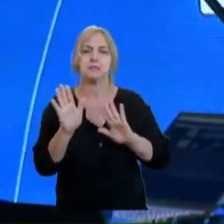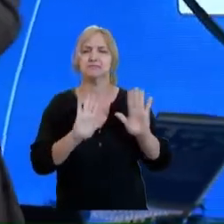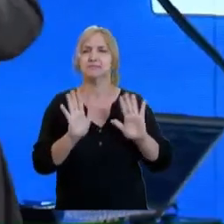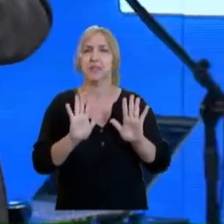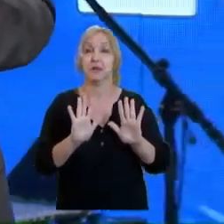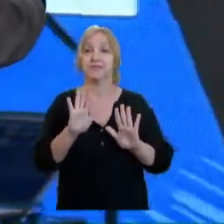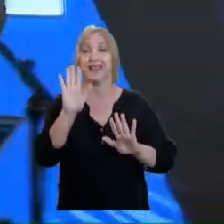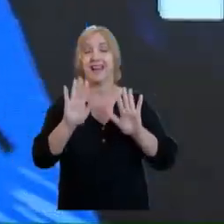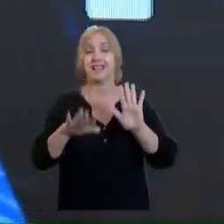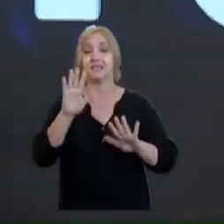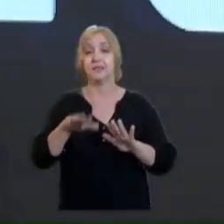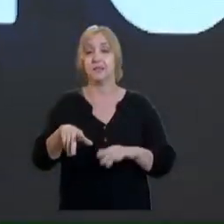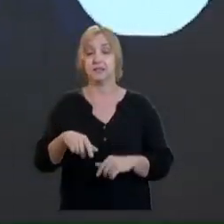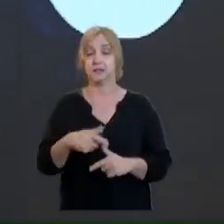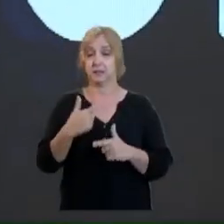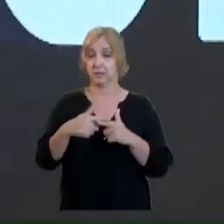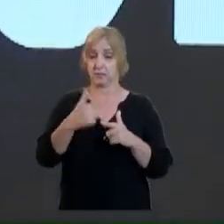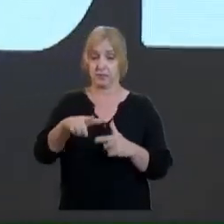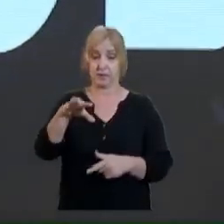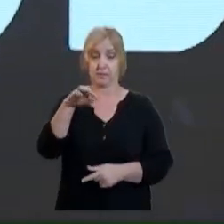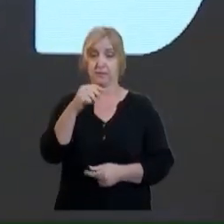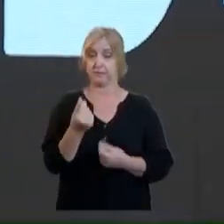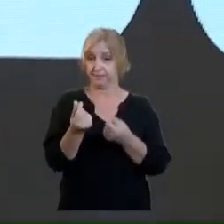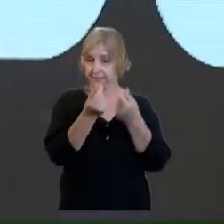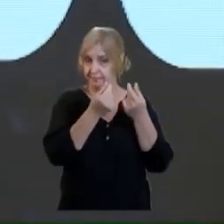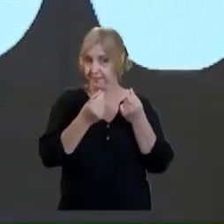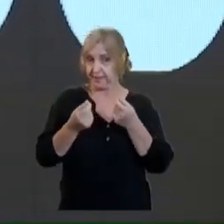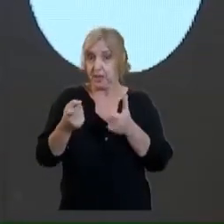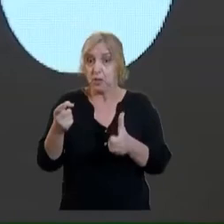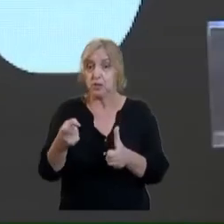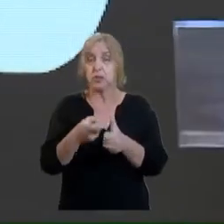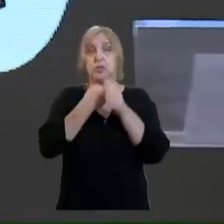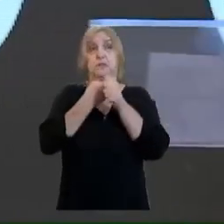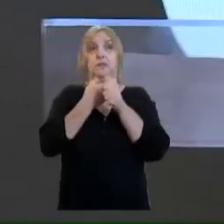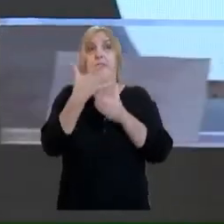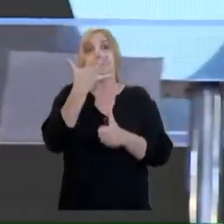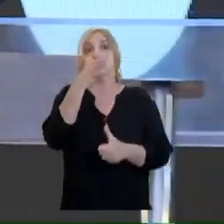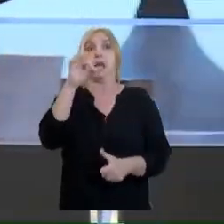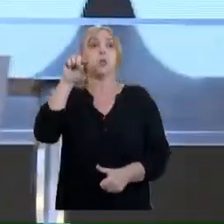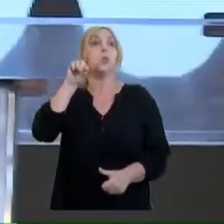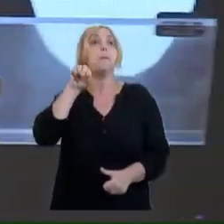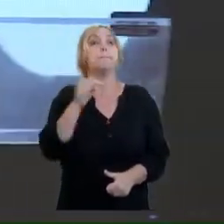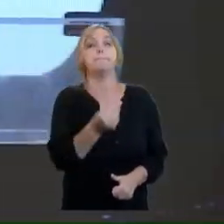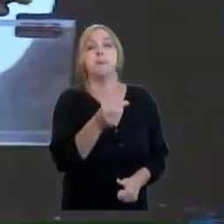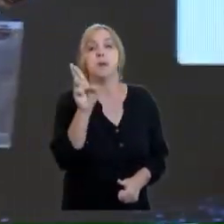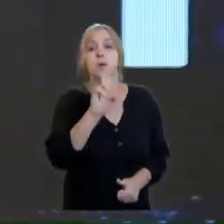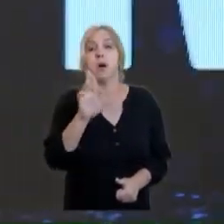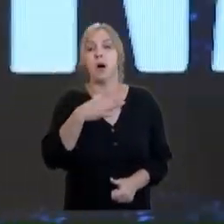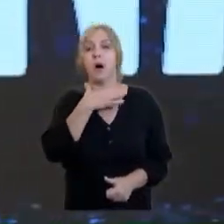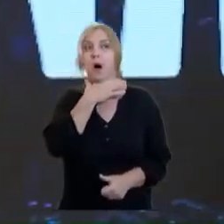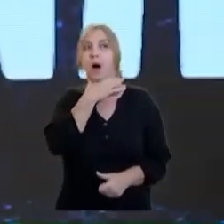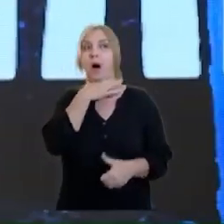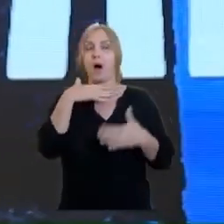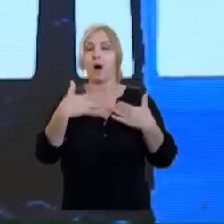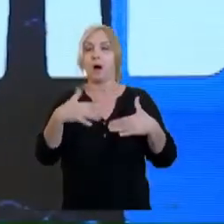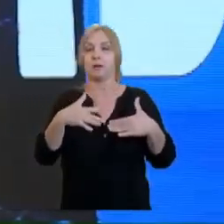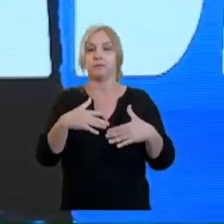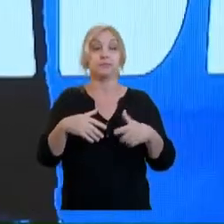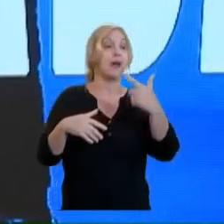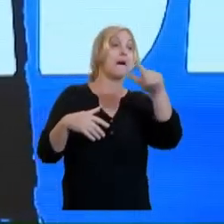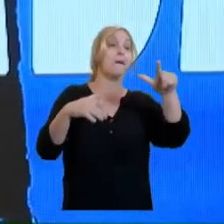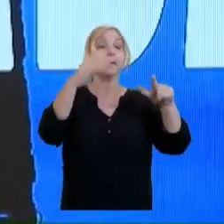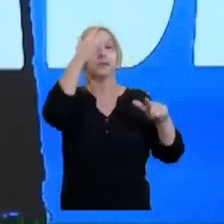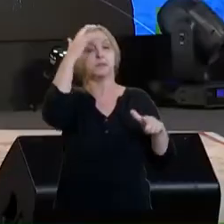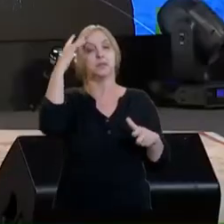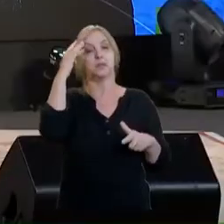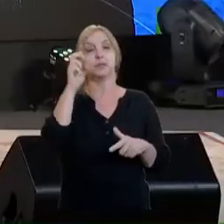Talvez a sua pressão financeira hoje seja uma dívida de 10 mil reais. Mas talvez a aflição do outro seja uma